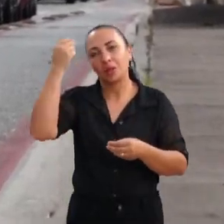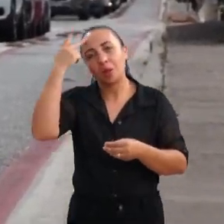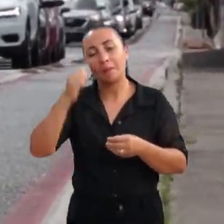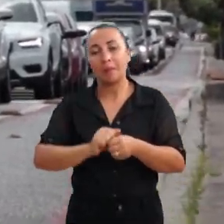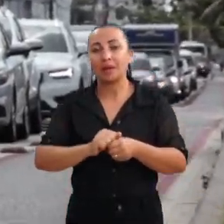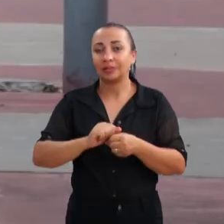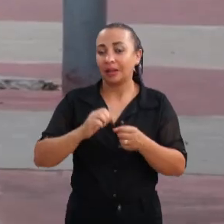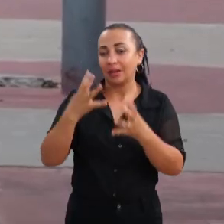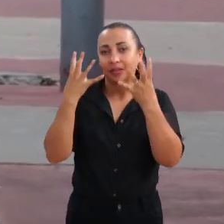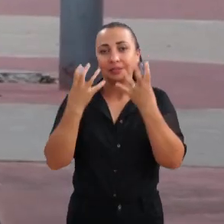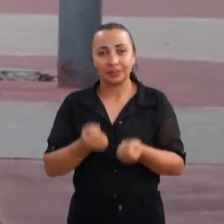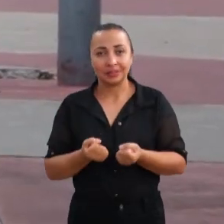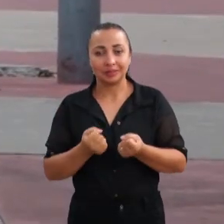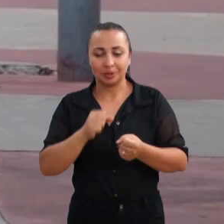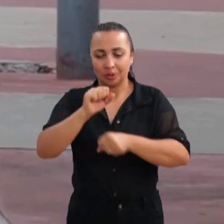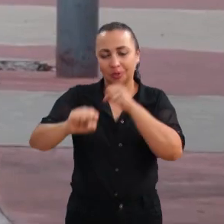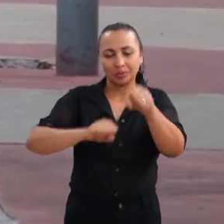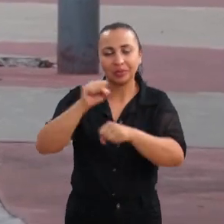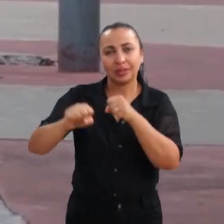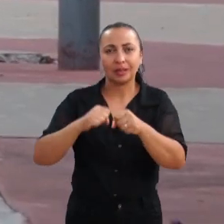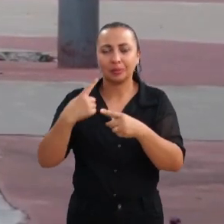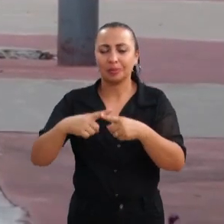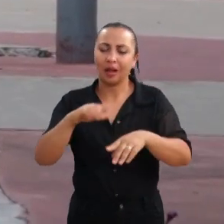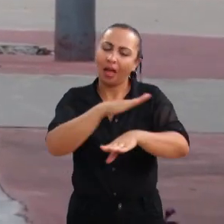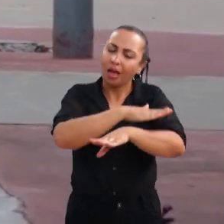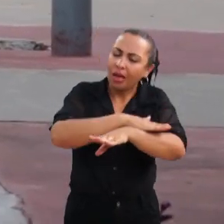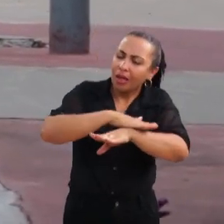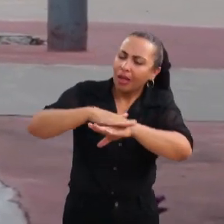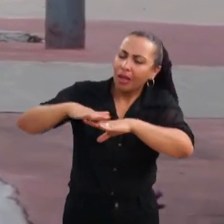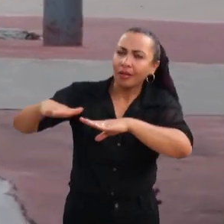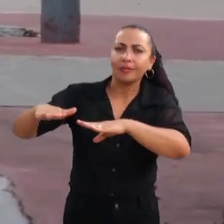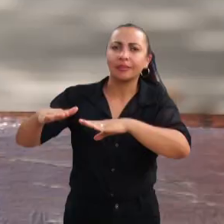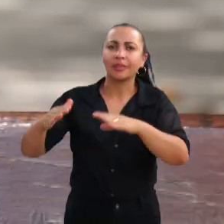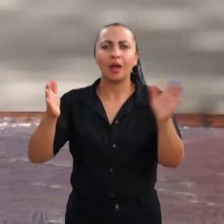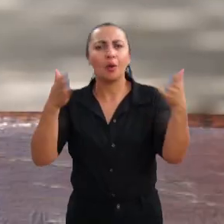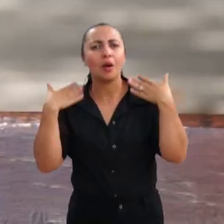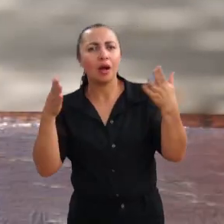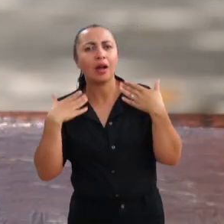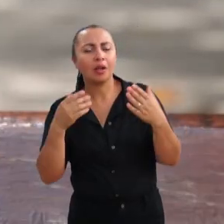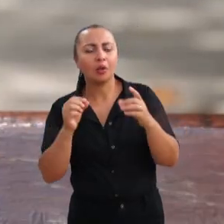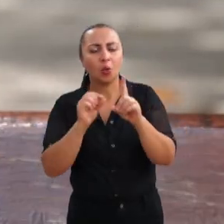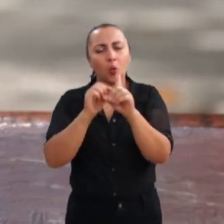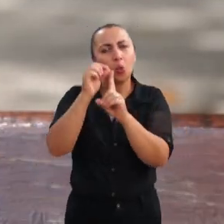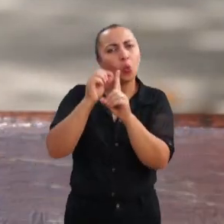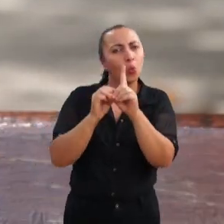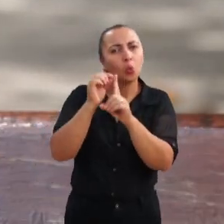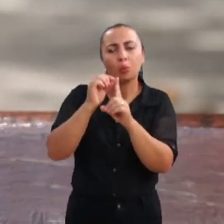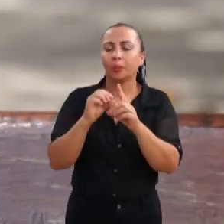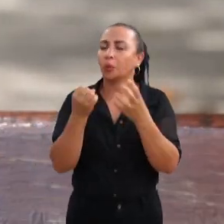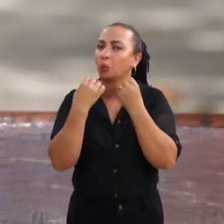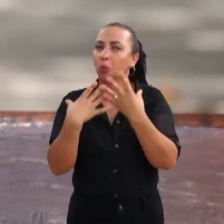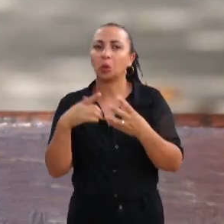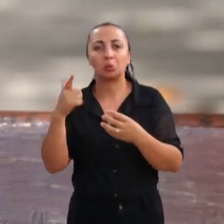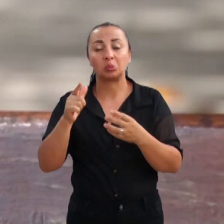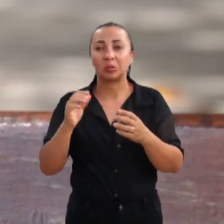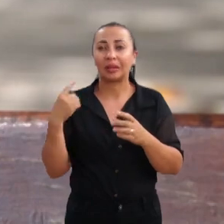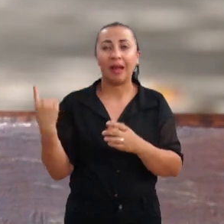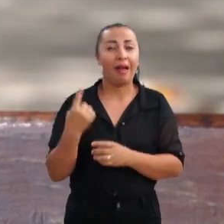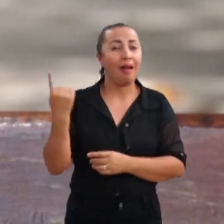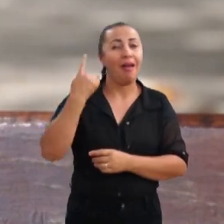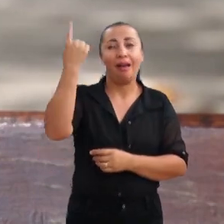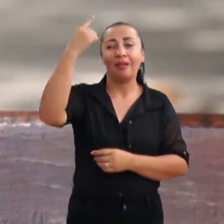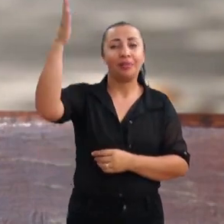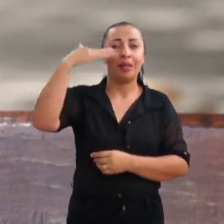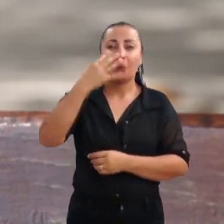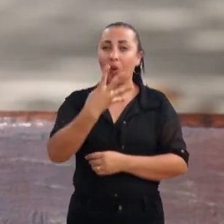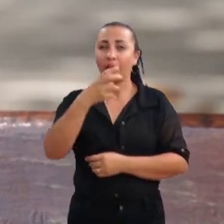adequadas para a implantação de bicicleta. Somos uma cidade que é plana, que a temperatura é regular, né? não tem picos